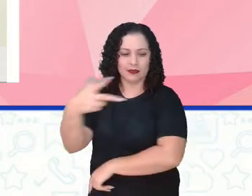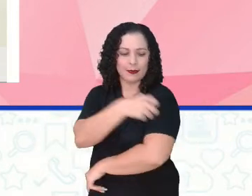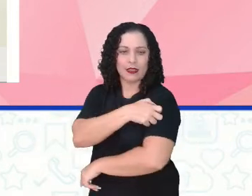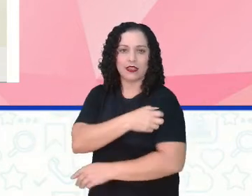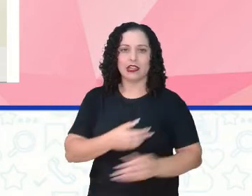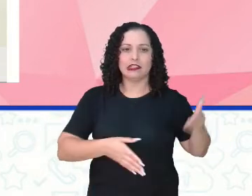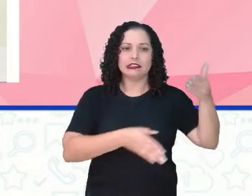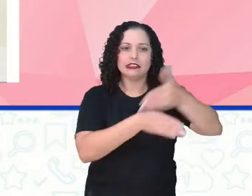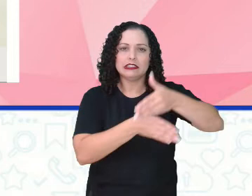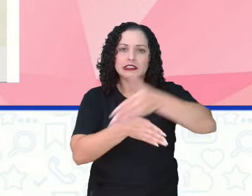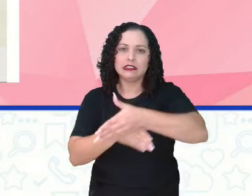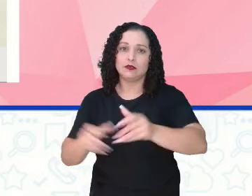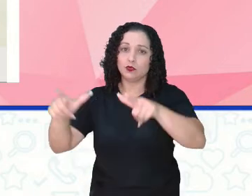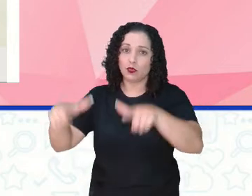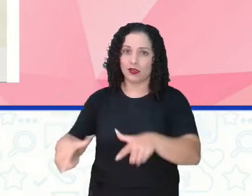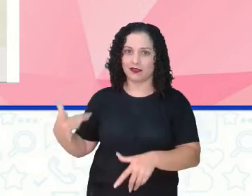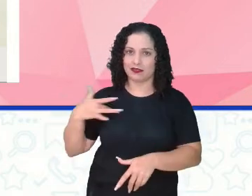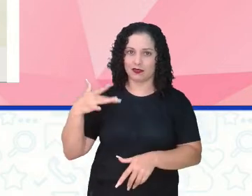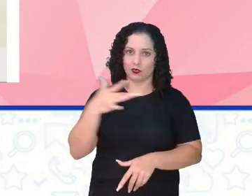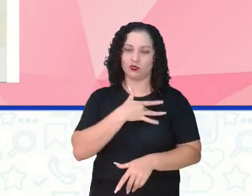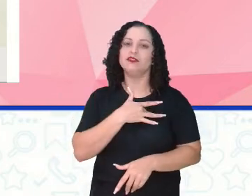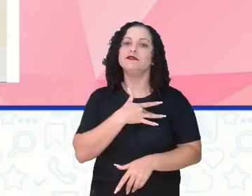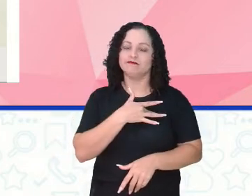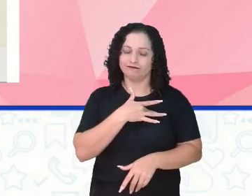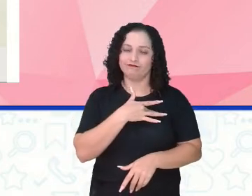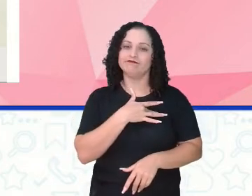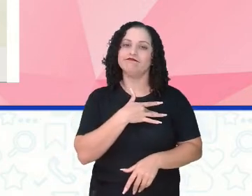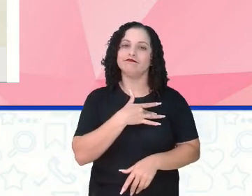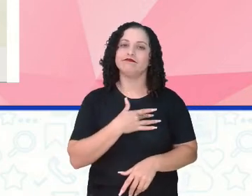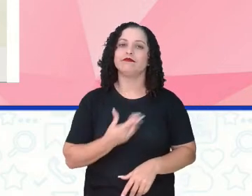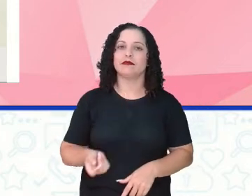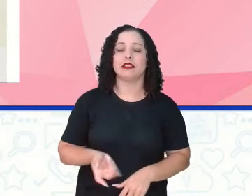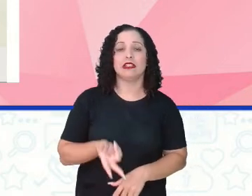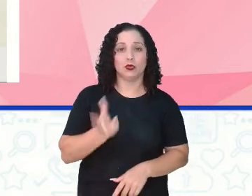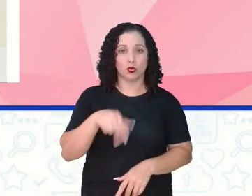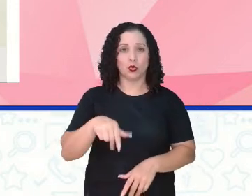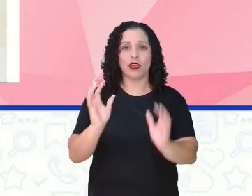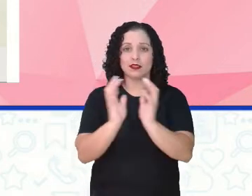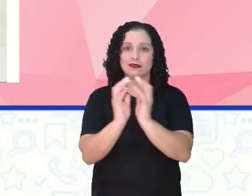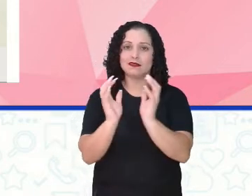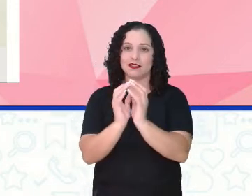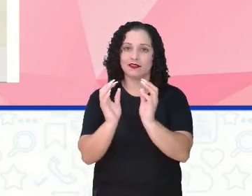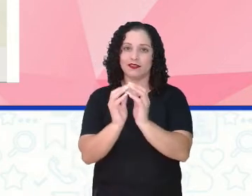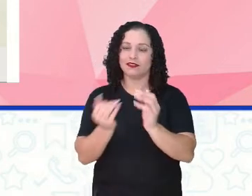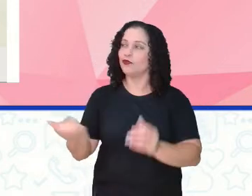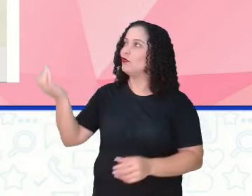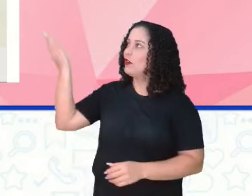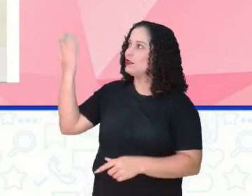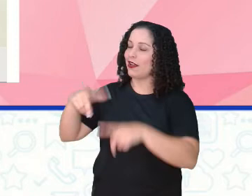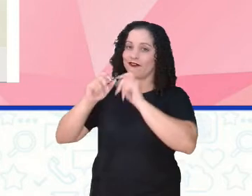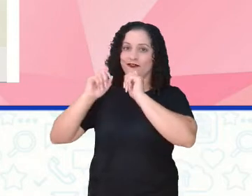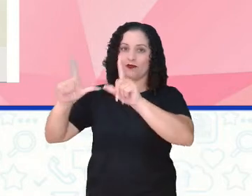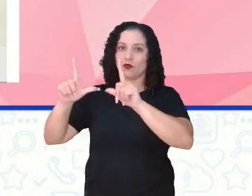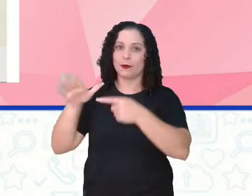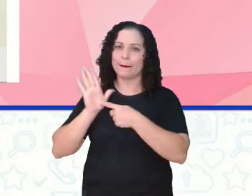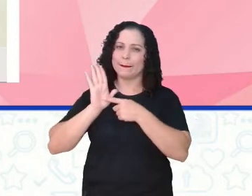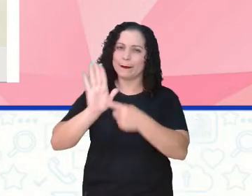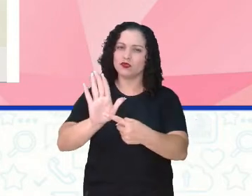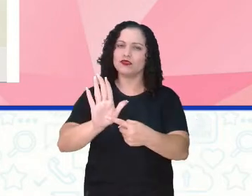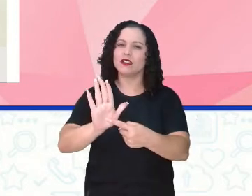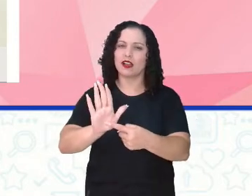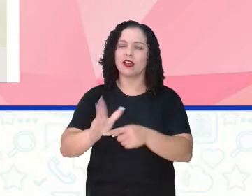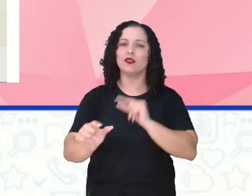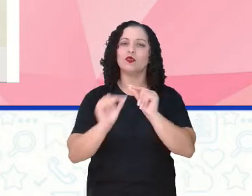unidades básicas tradicionais e policlínicas da cidade. É uma foto que mostra aí, de fato,